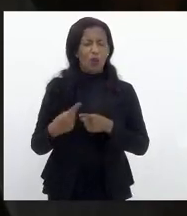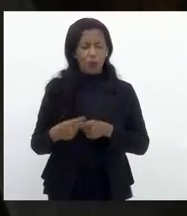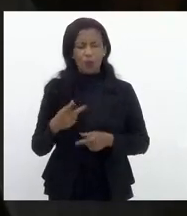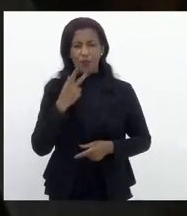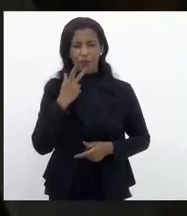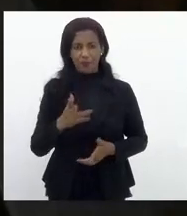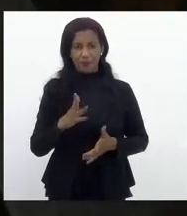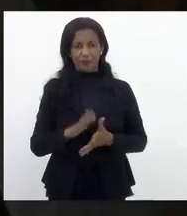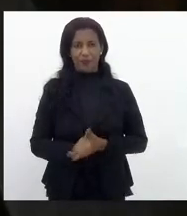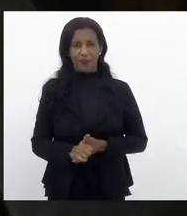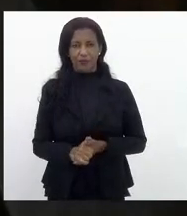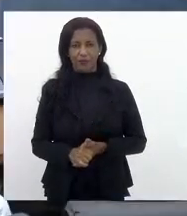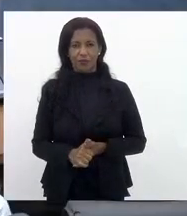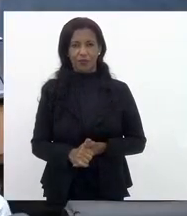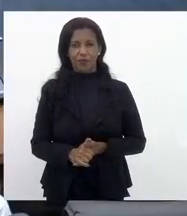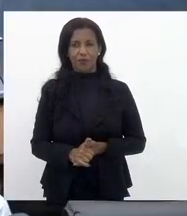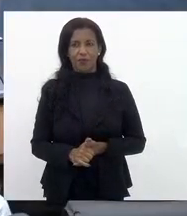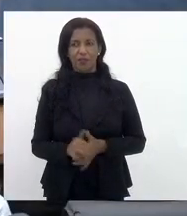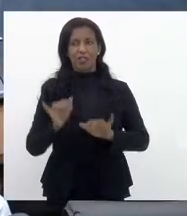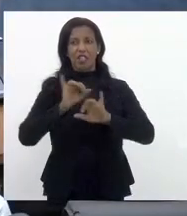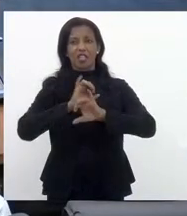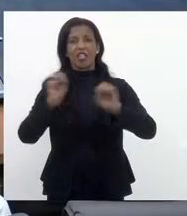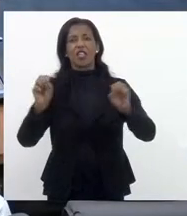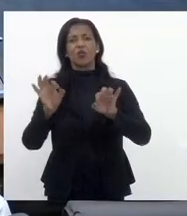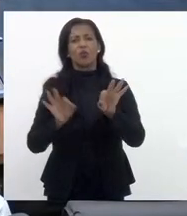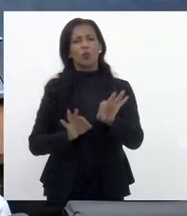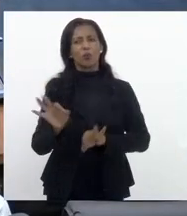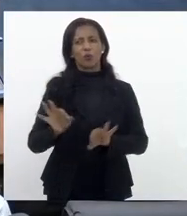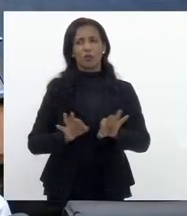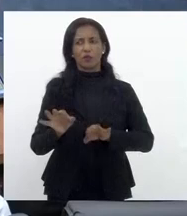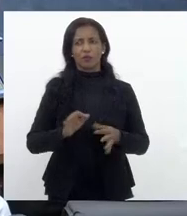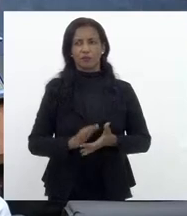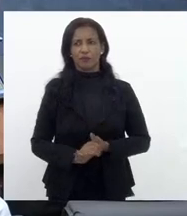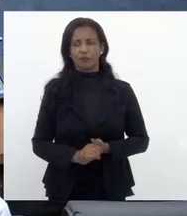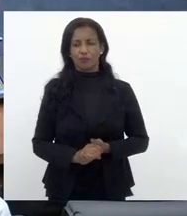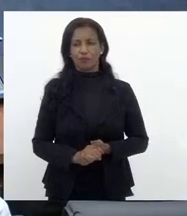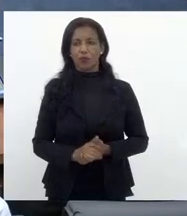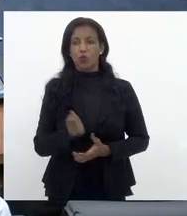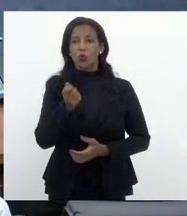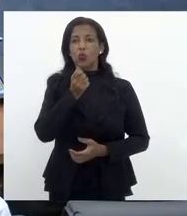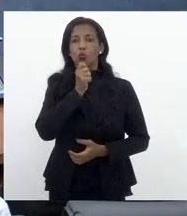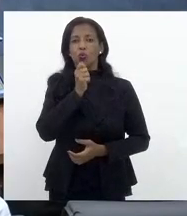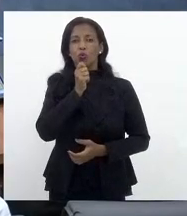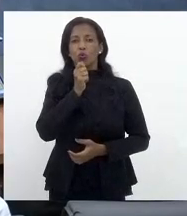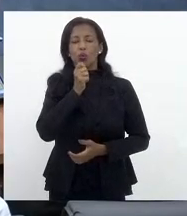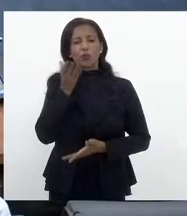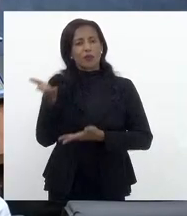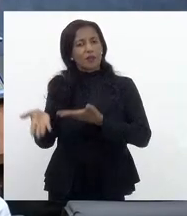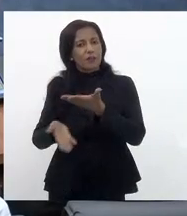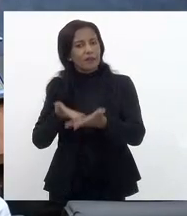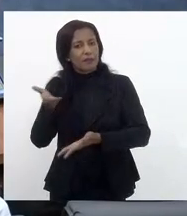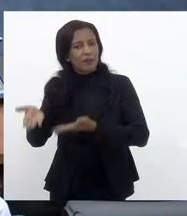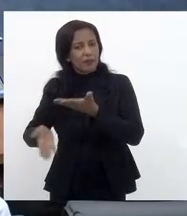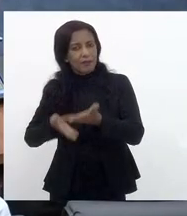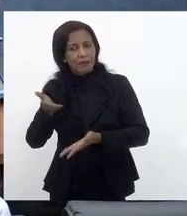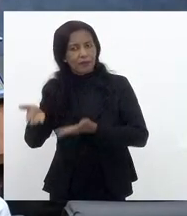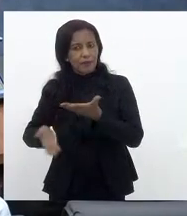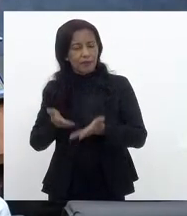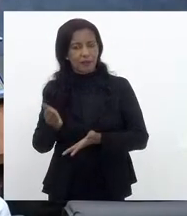dizer isso no projeto a gente não tem que tratar